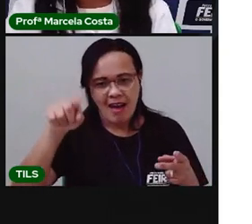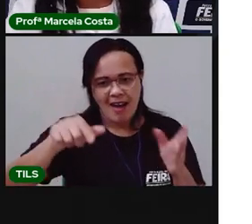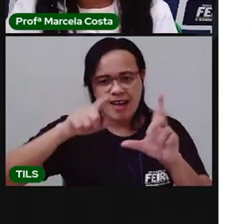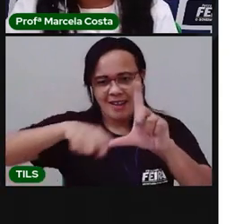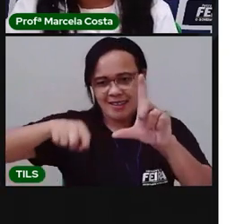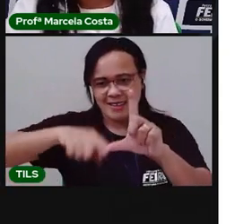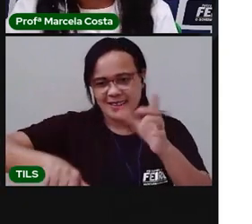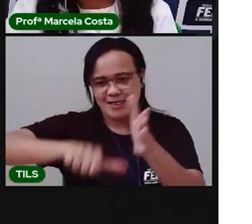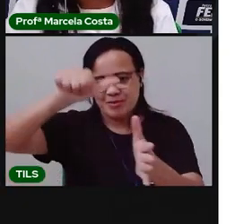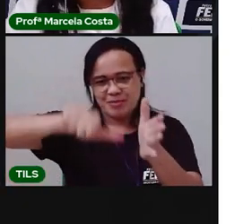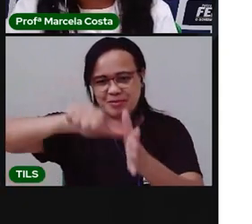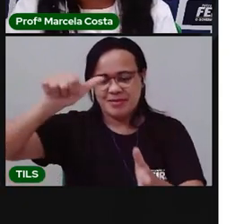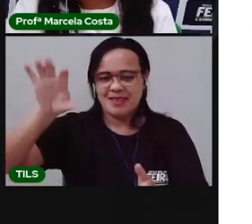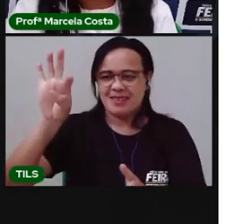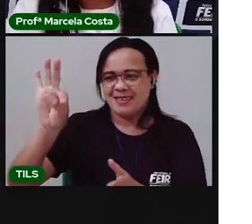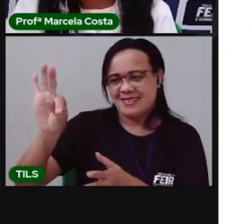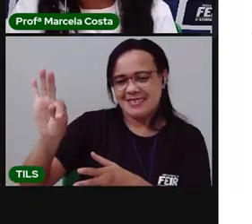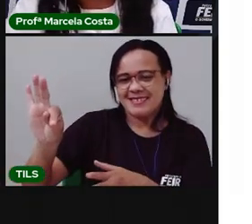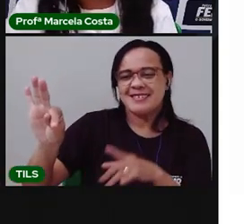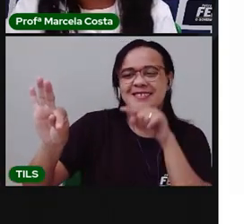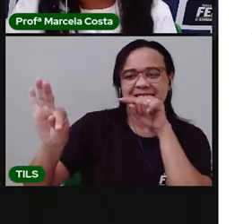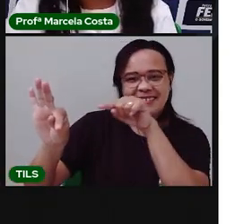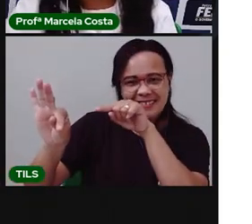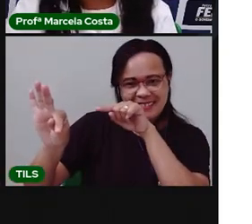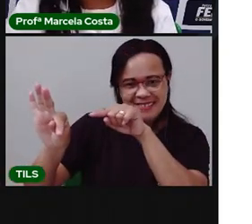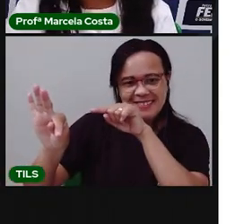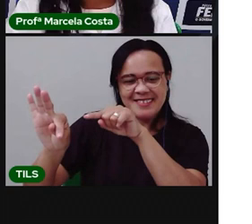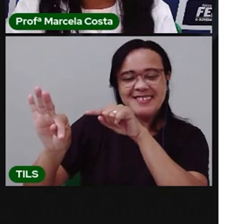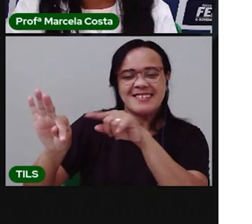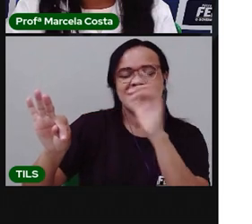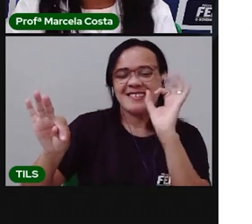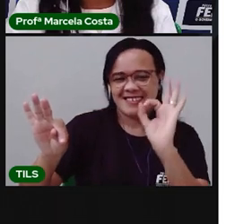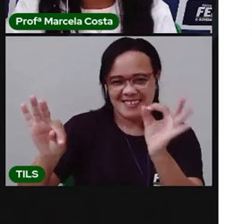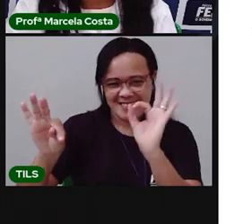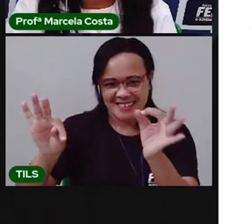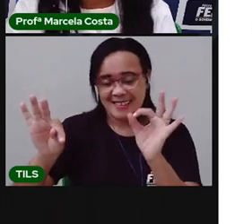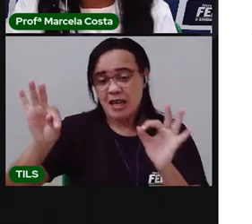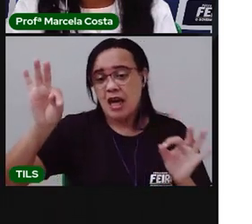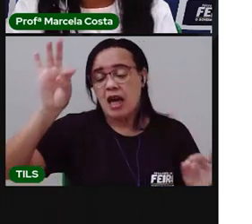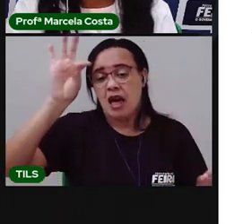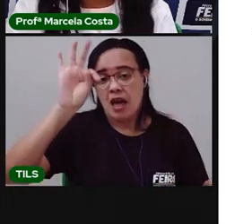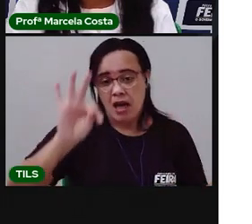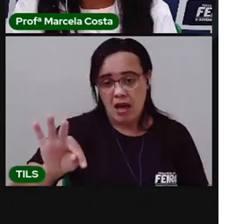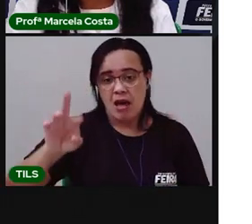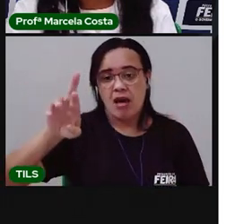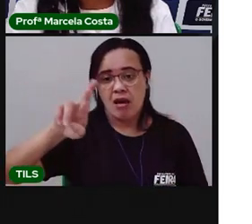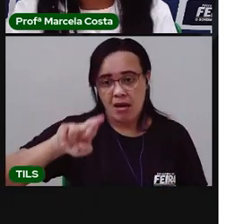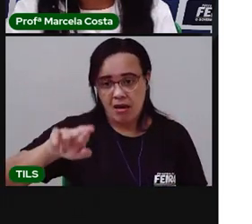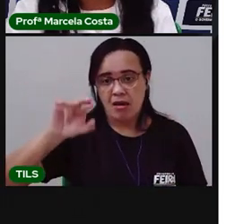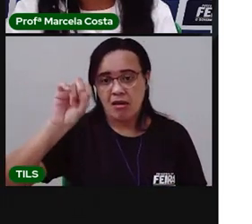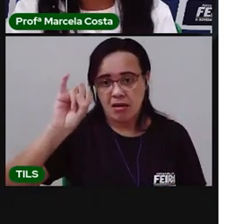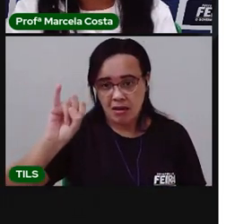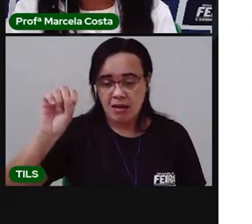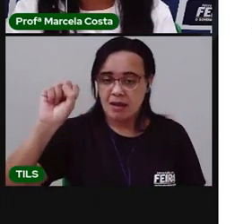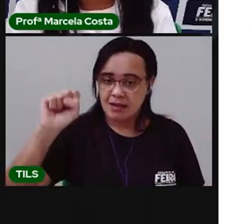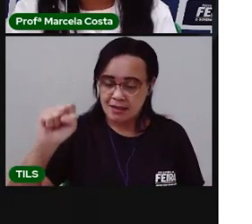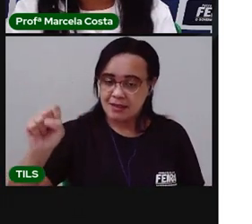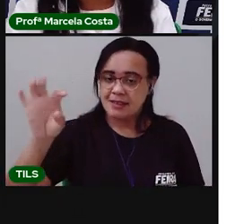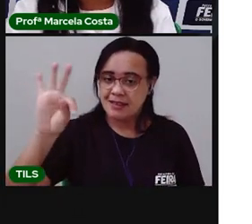É a letra T, não é isso? Tristeza. E a última?